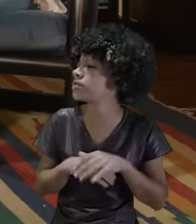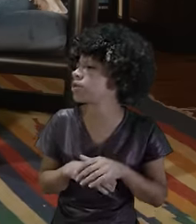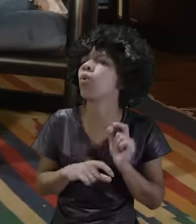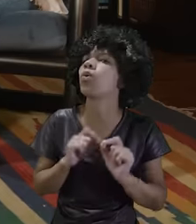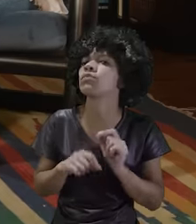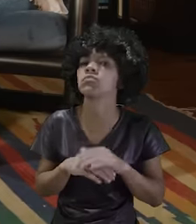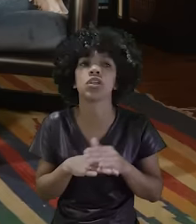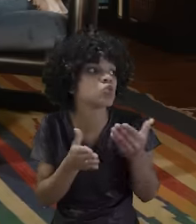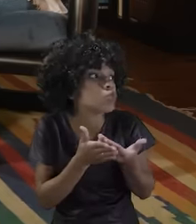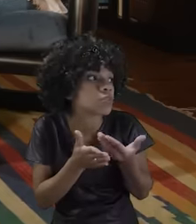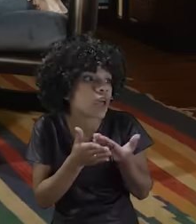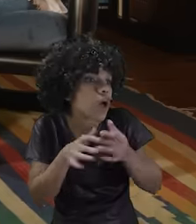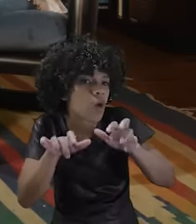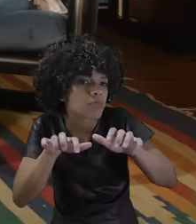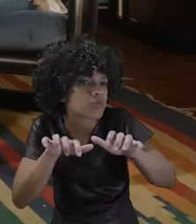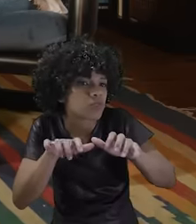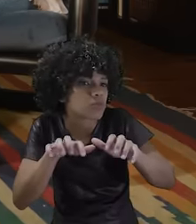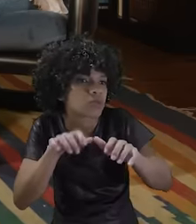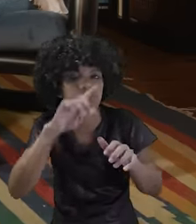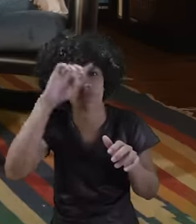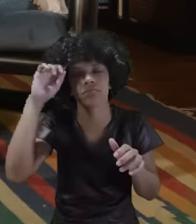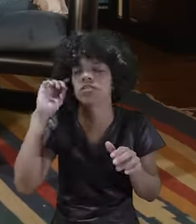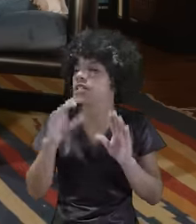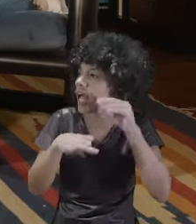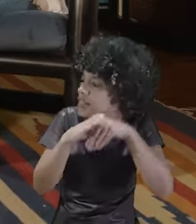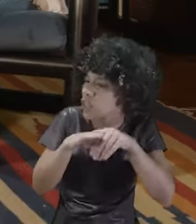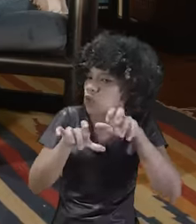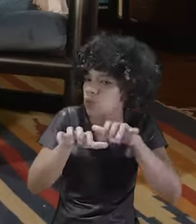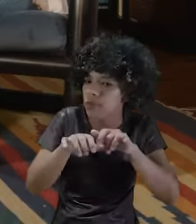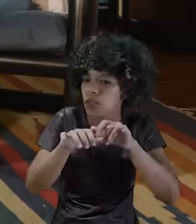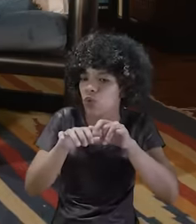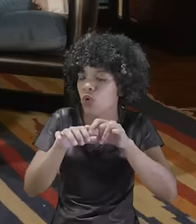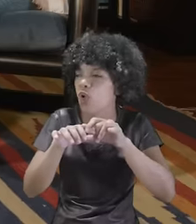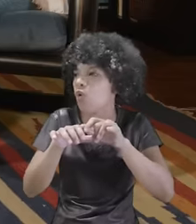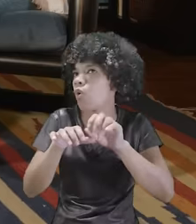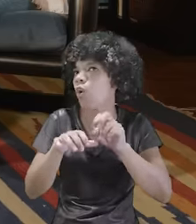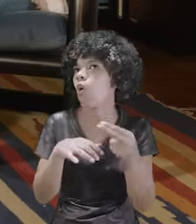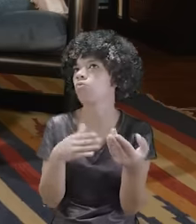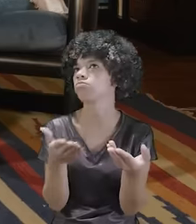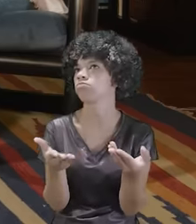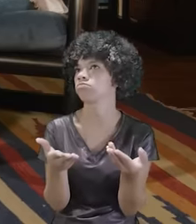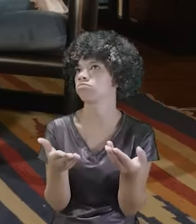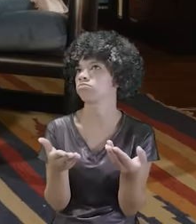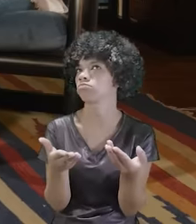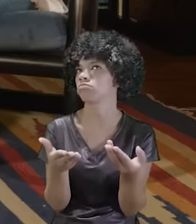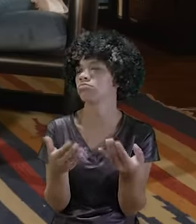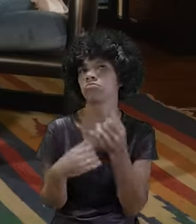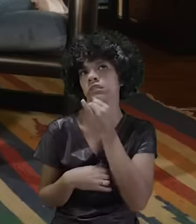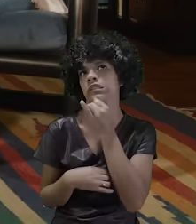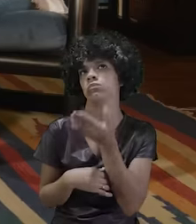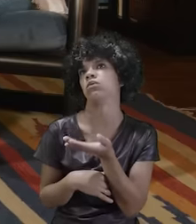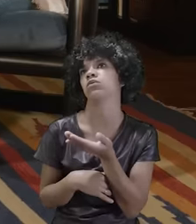computador que que ela que estudava estuda coisas do computador interna que diz assim é a